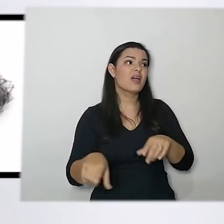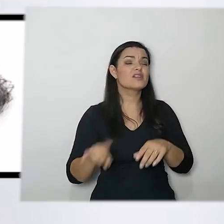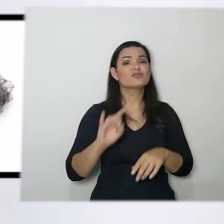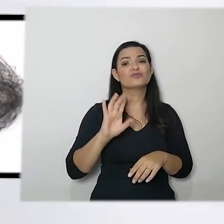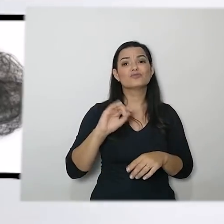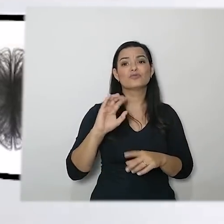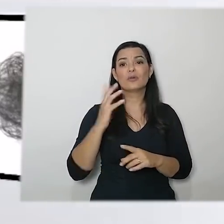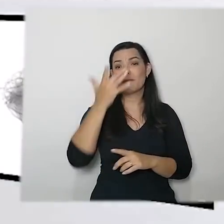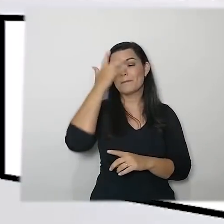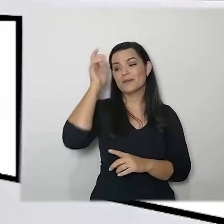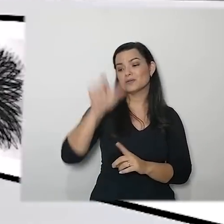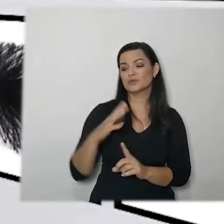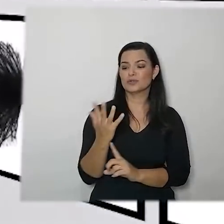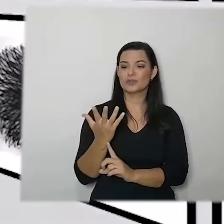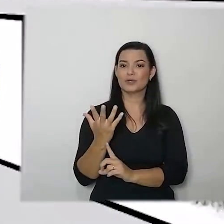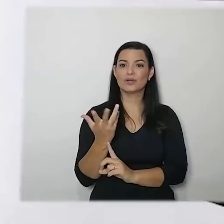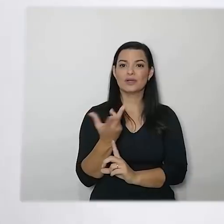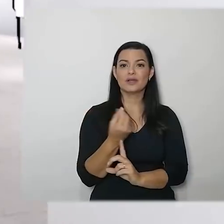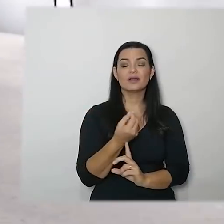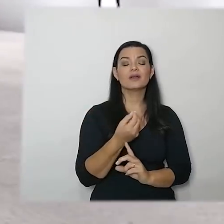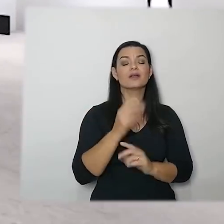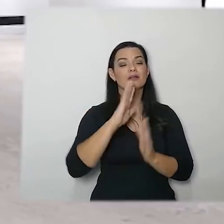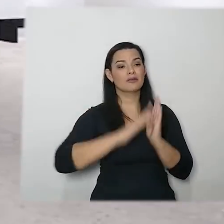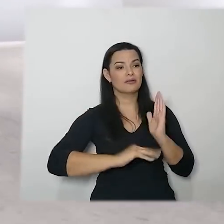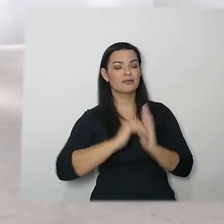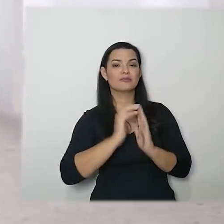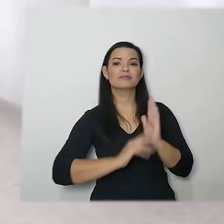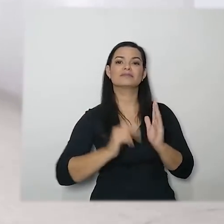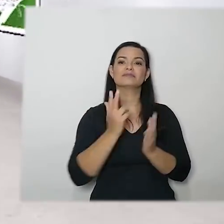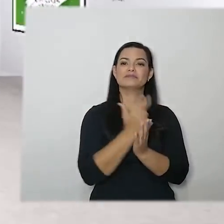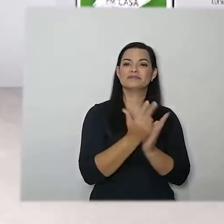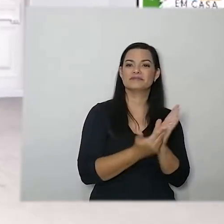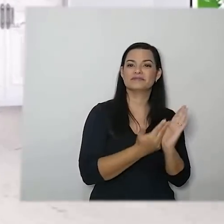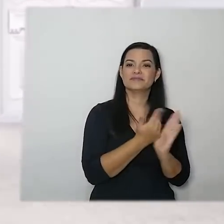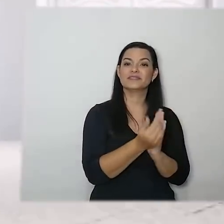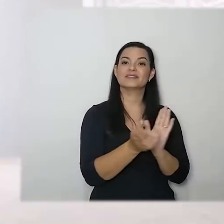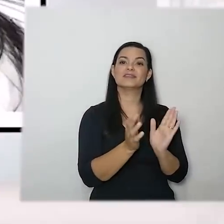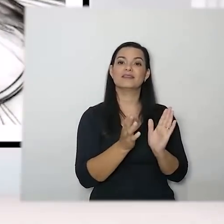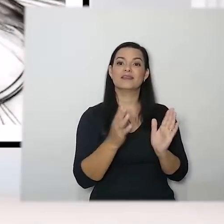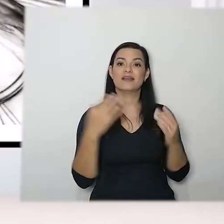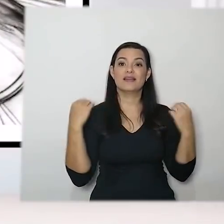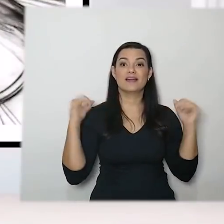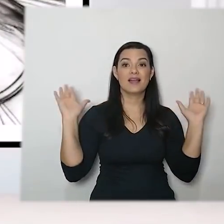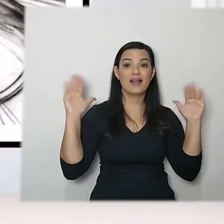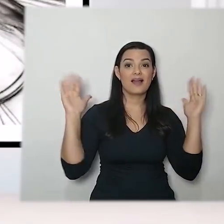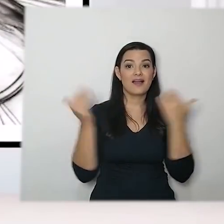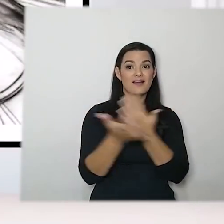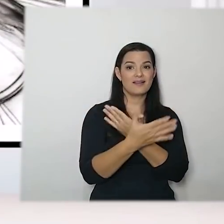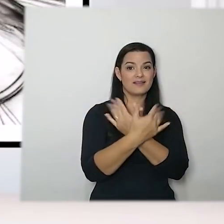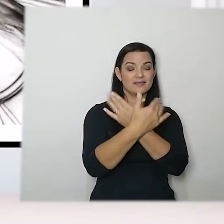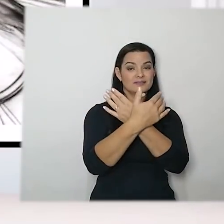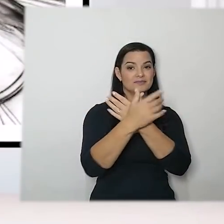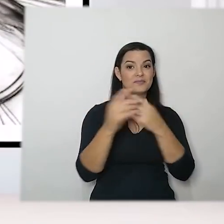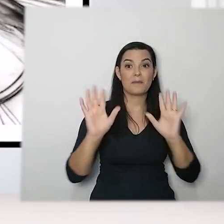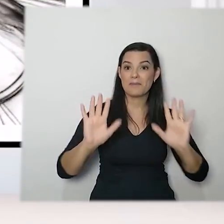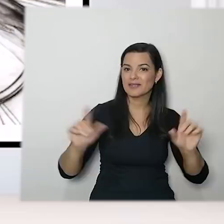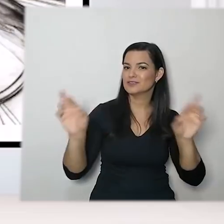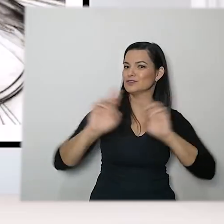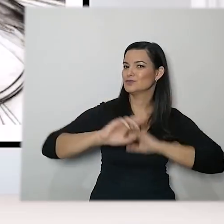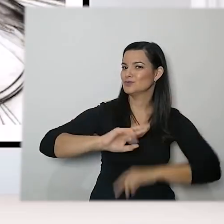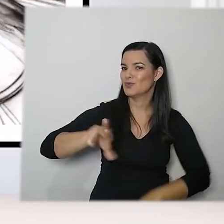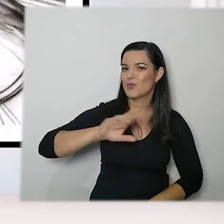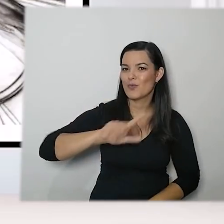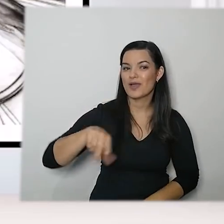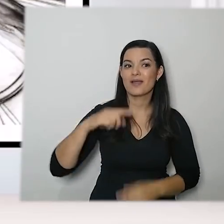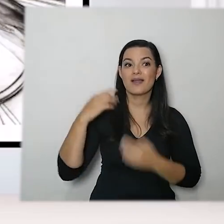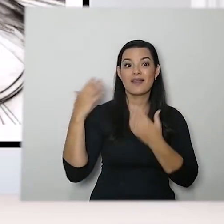e desenha asas de borboletas, professora. Não, essa artista, Heather Hansen,